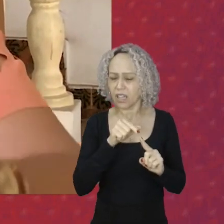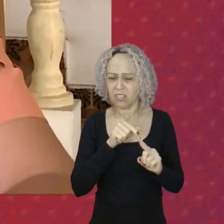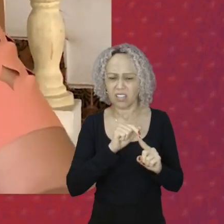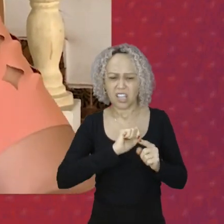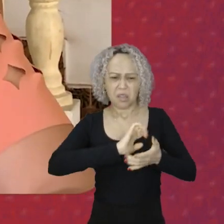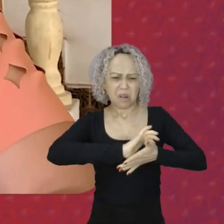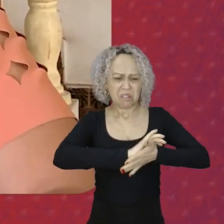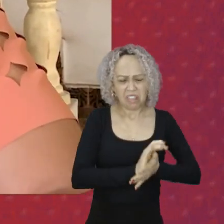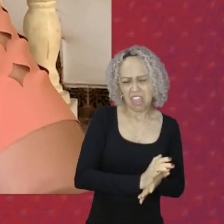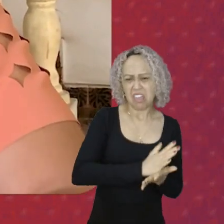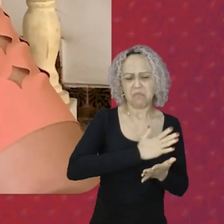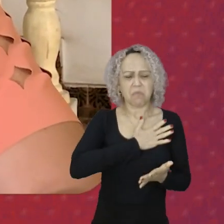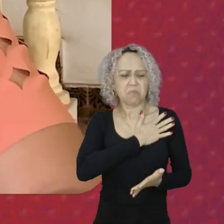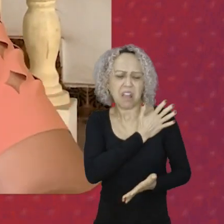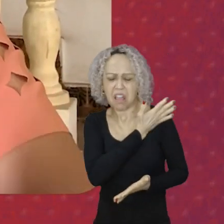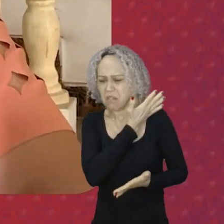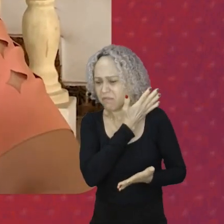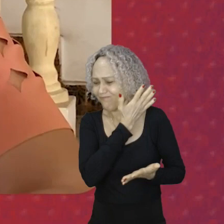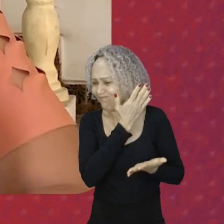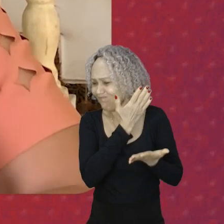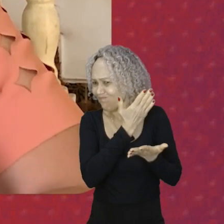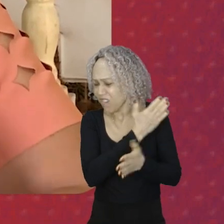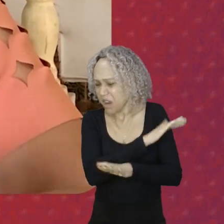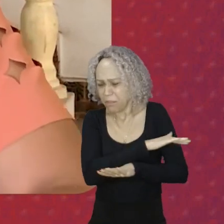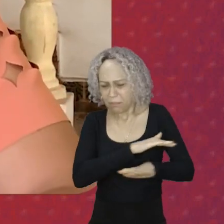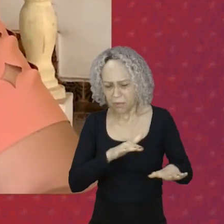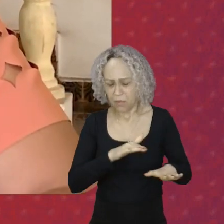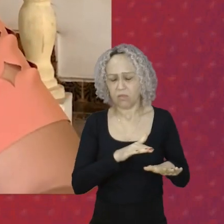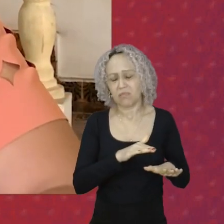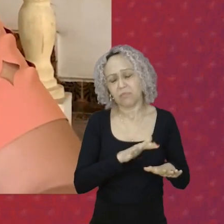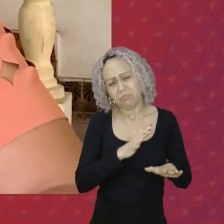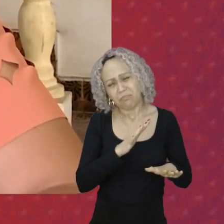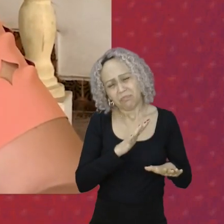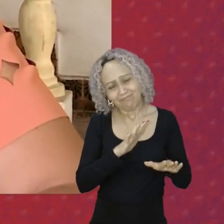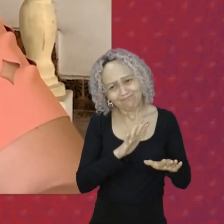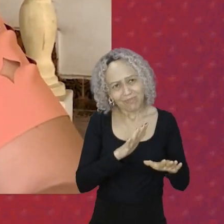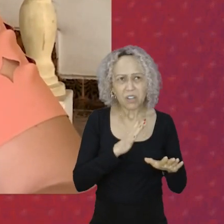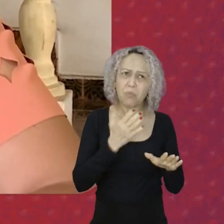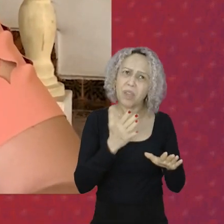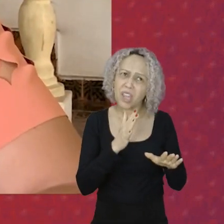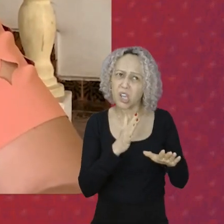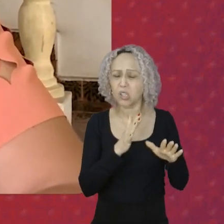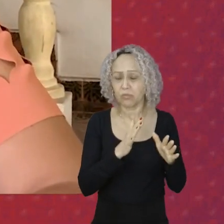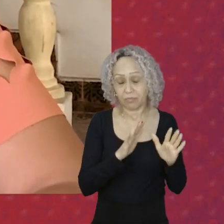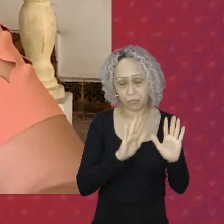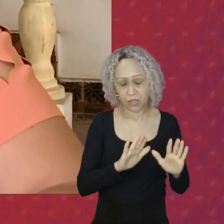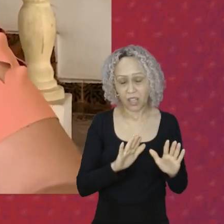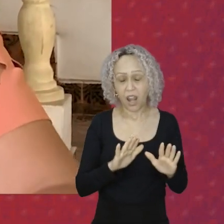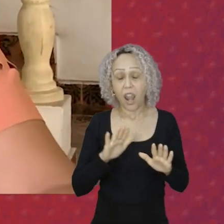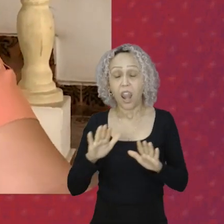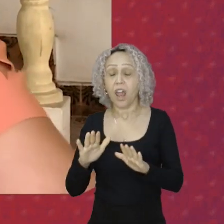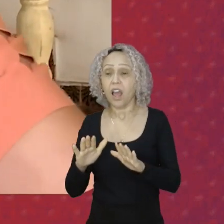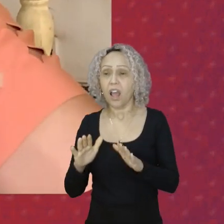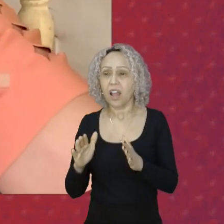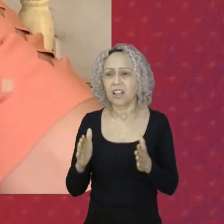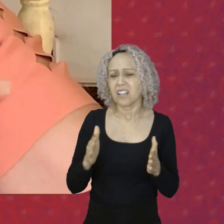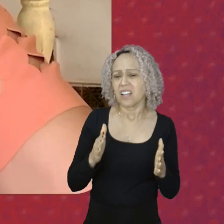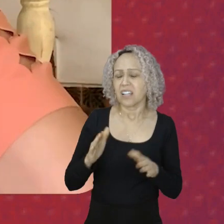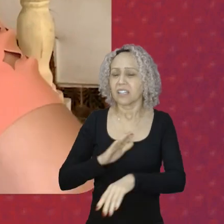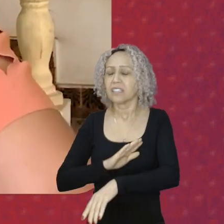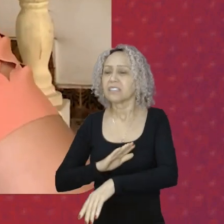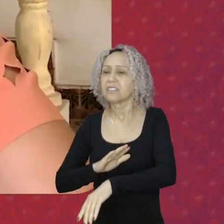preconceitos, a discriminações, ao menos em parte. Porque na Idade Média, a pessoa com